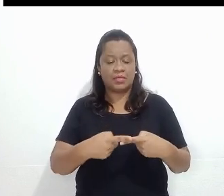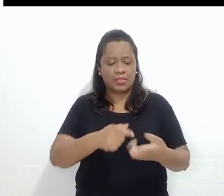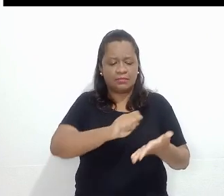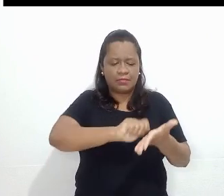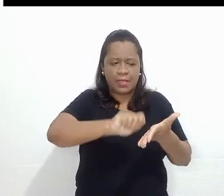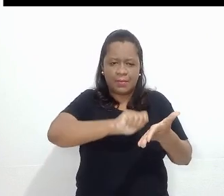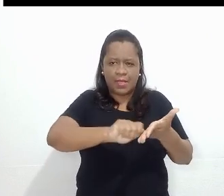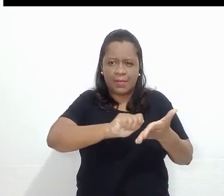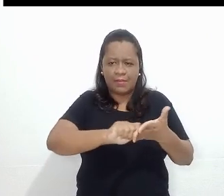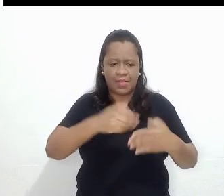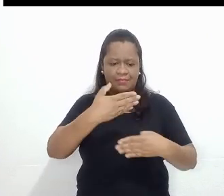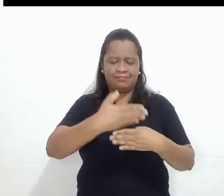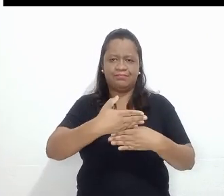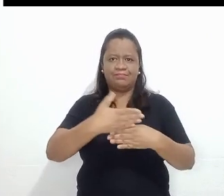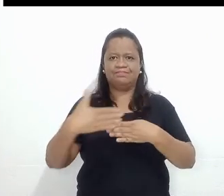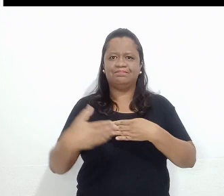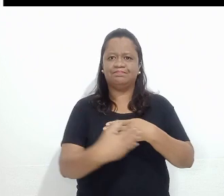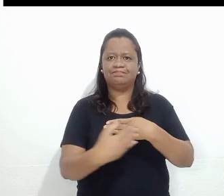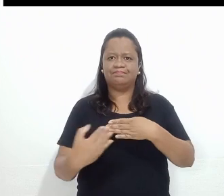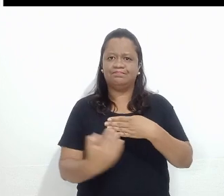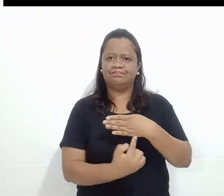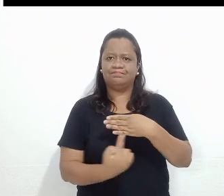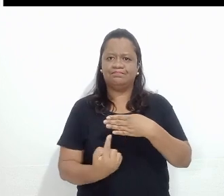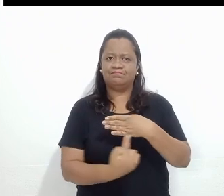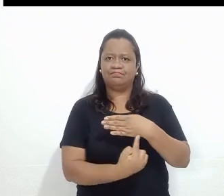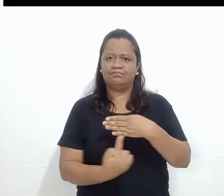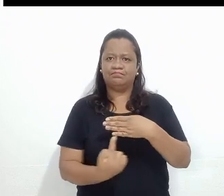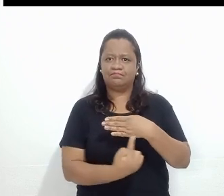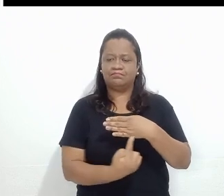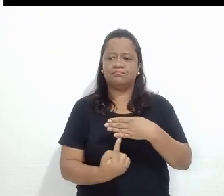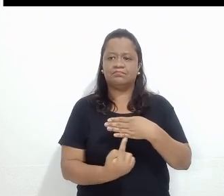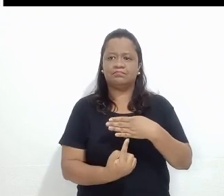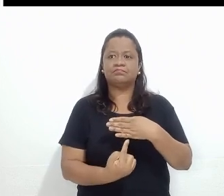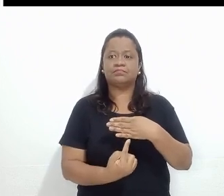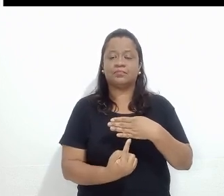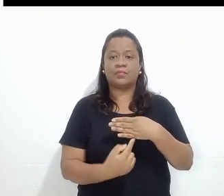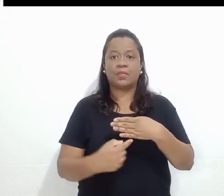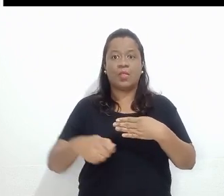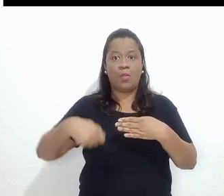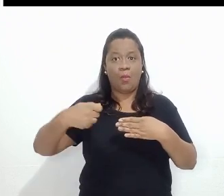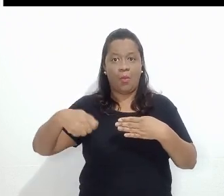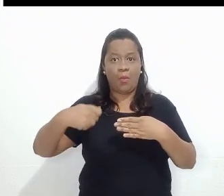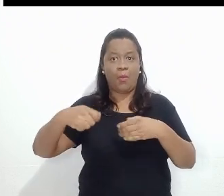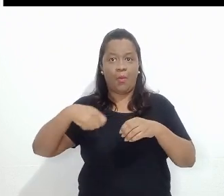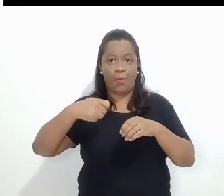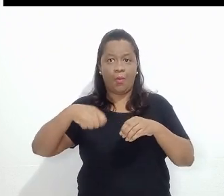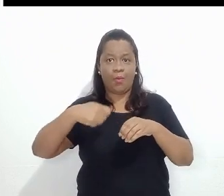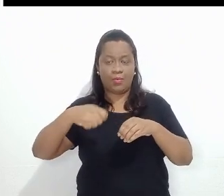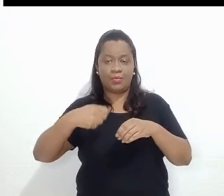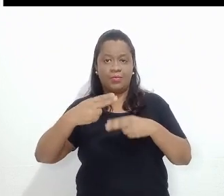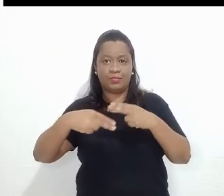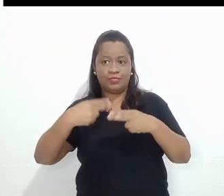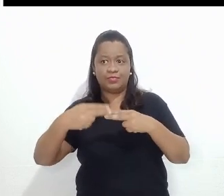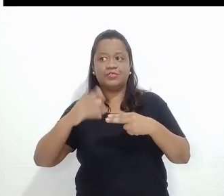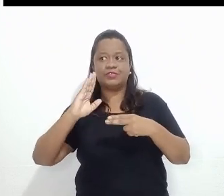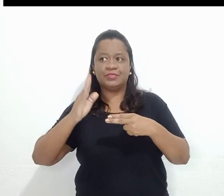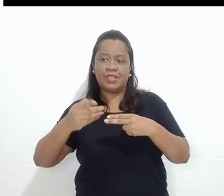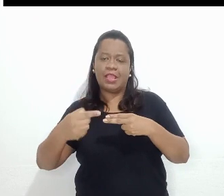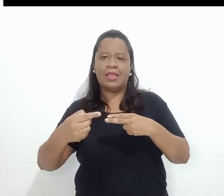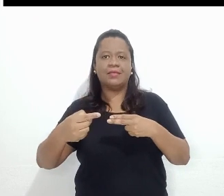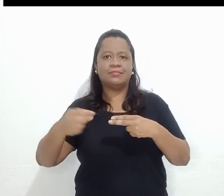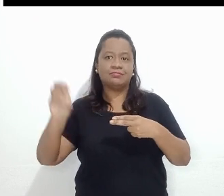Ali as informações da claquete aqui do lado, né? O rolo do filme ali já seria o nosso cartão de memória, né? A